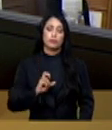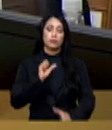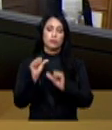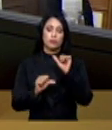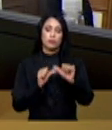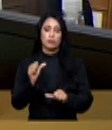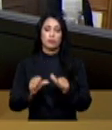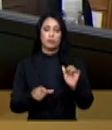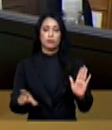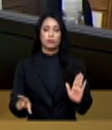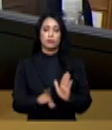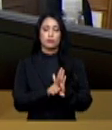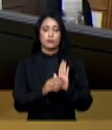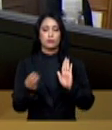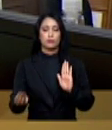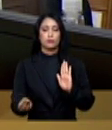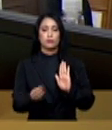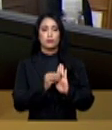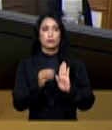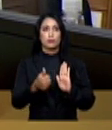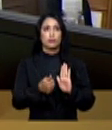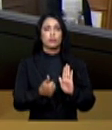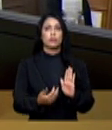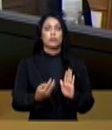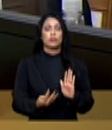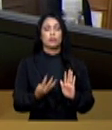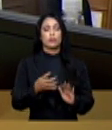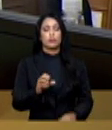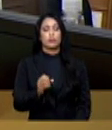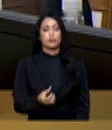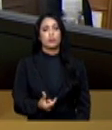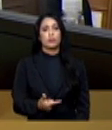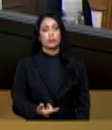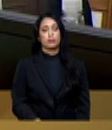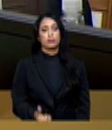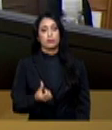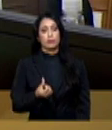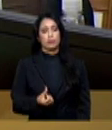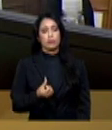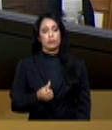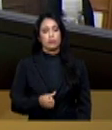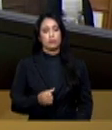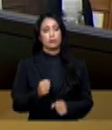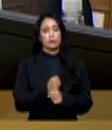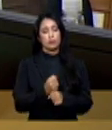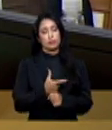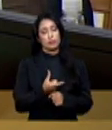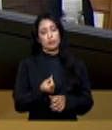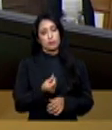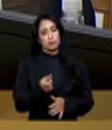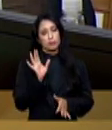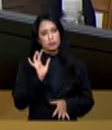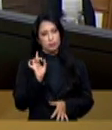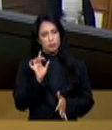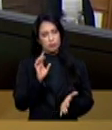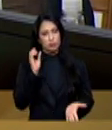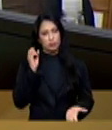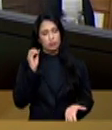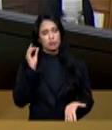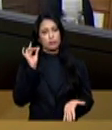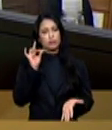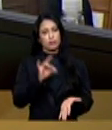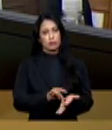modificados pela lei impugnada a lei 14026 de 2020 somente sejam válidas e